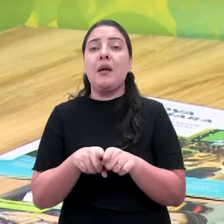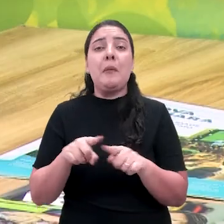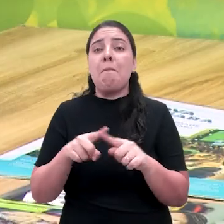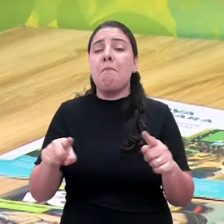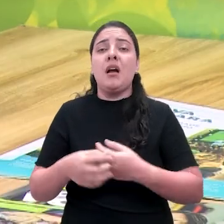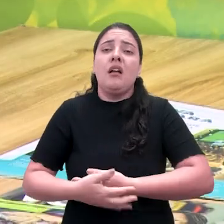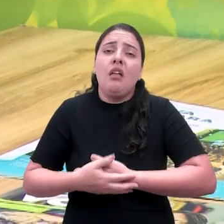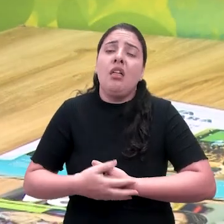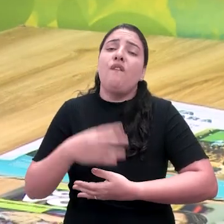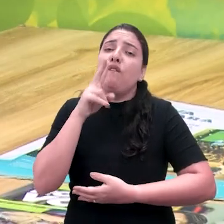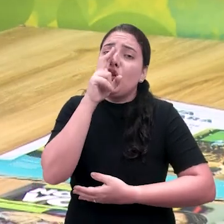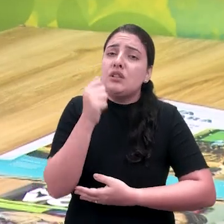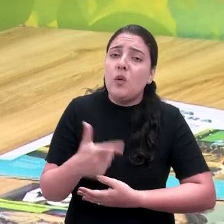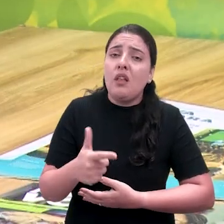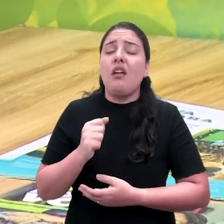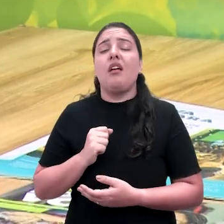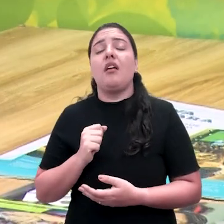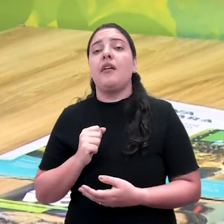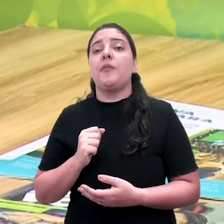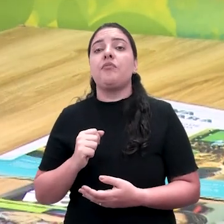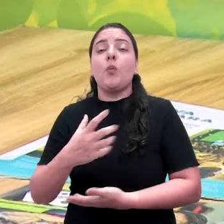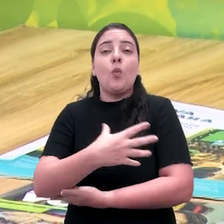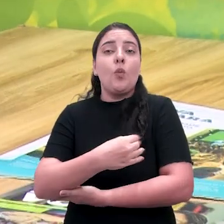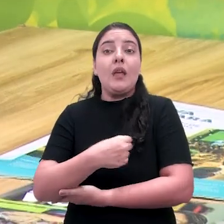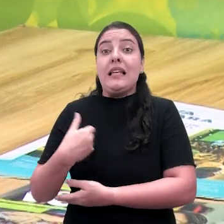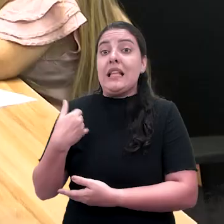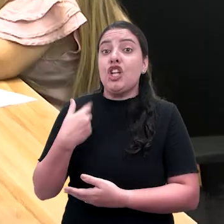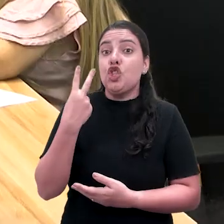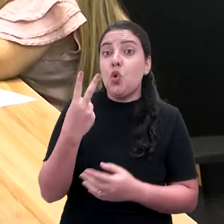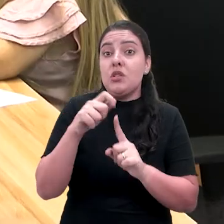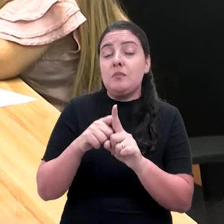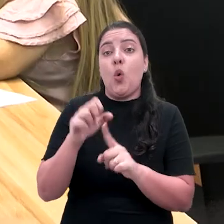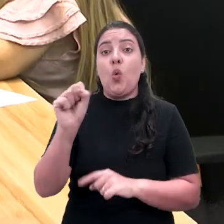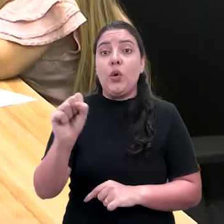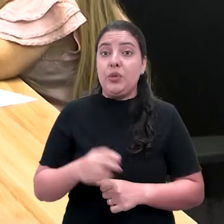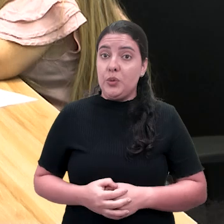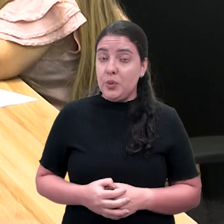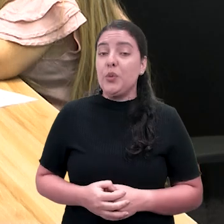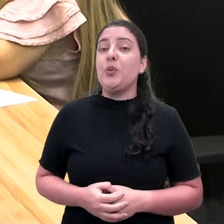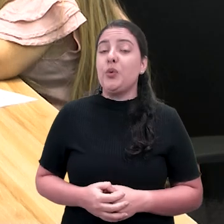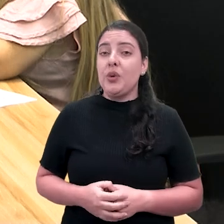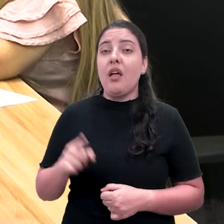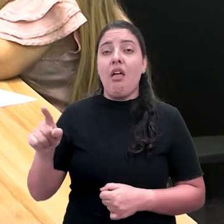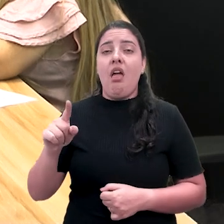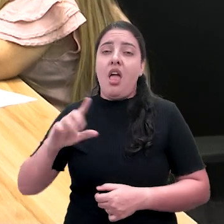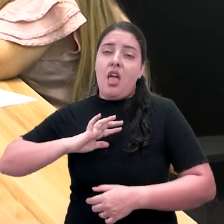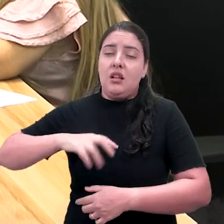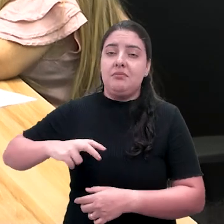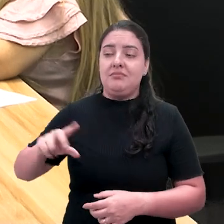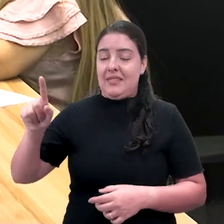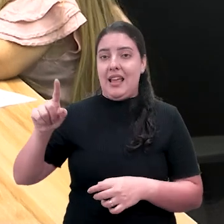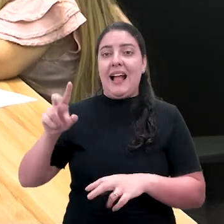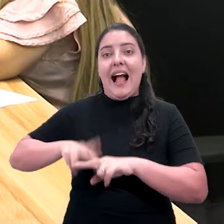tenho força no braço. Mas como é que vai ser? Eu amamentei a Maria Flor até os 2 anos e 8 meses. Olha. E ela se enganchava, assim, ela